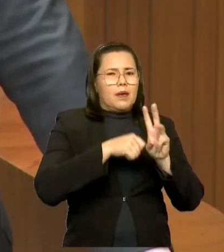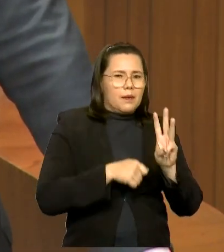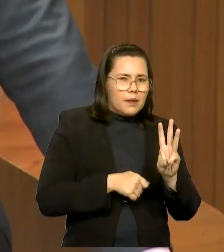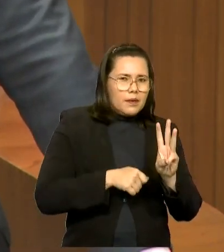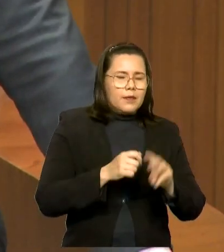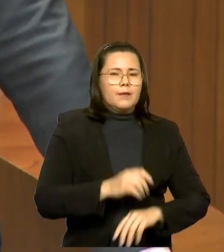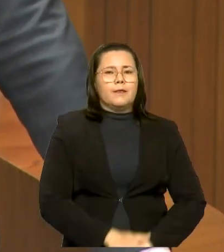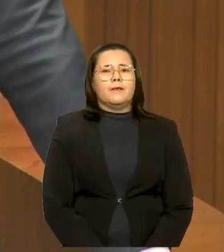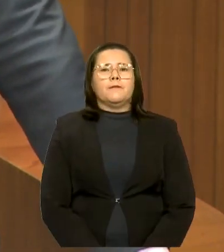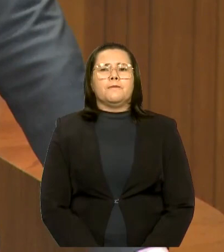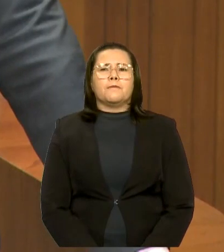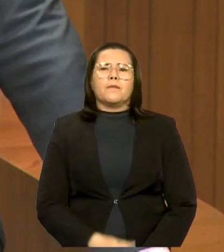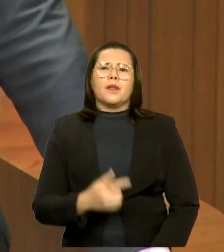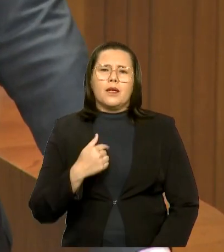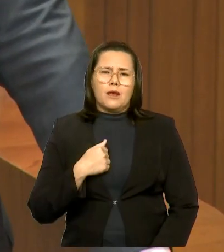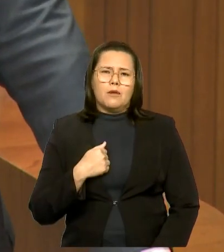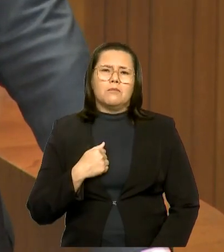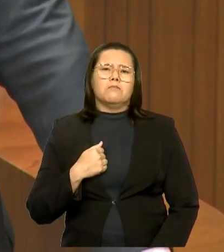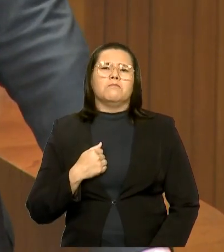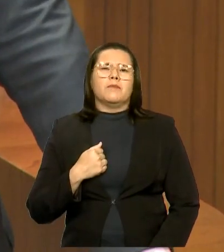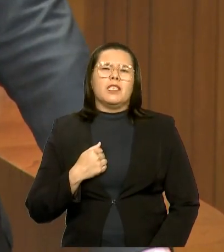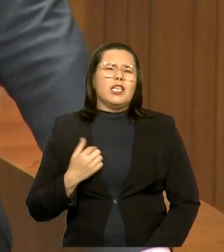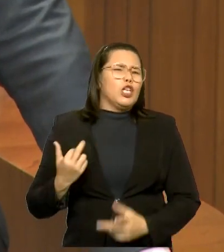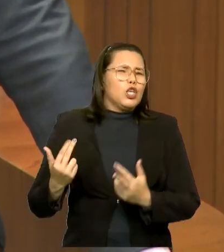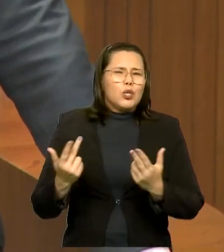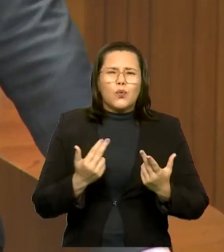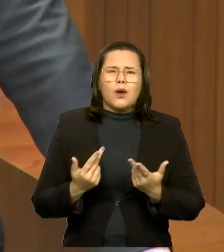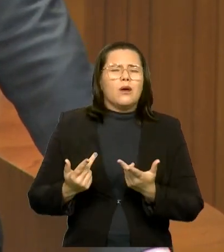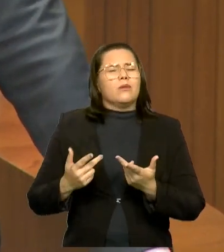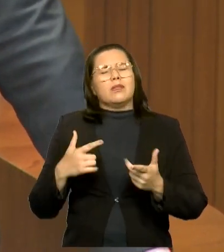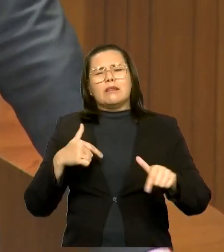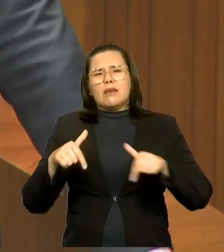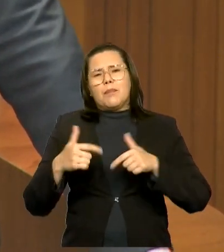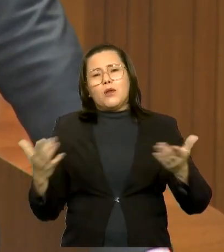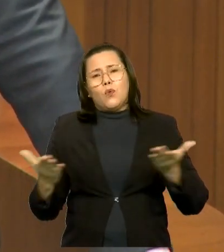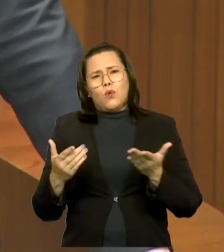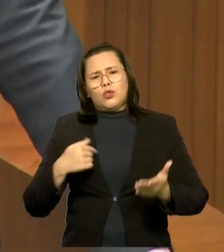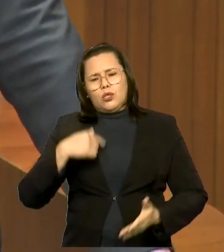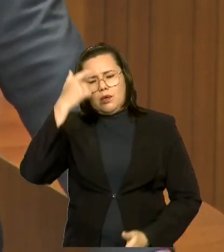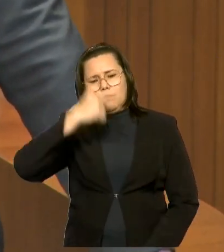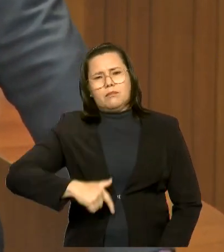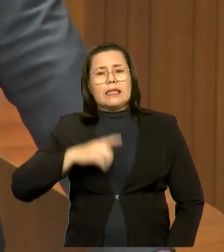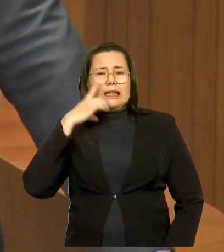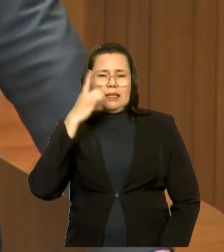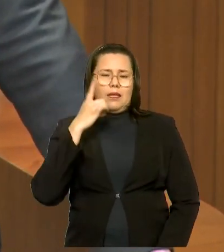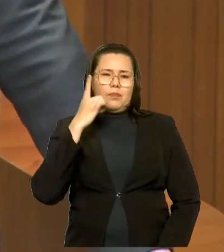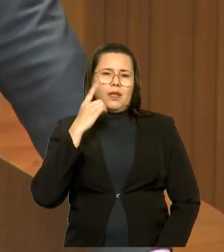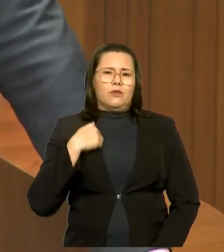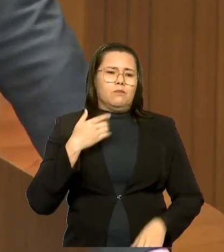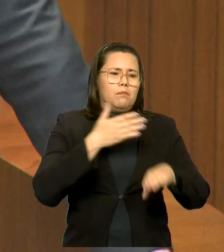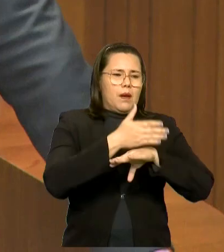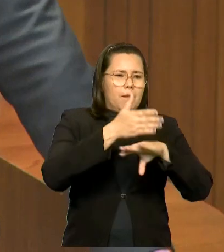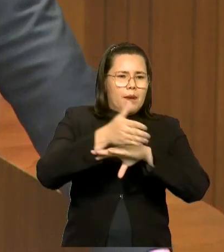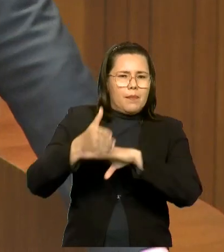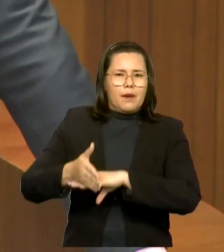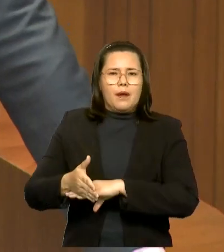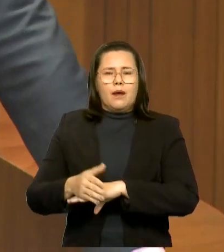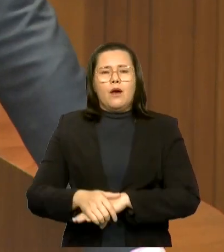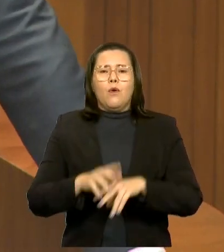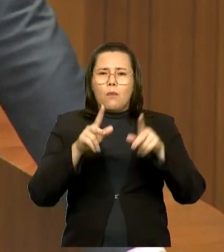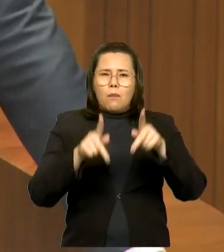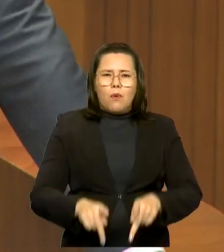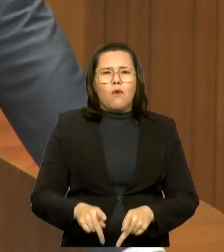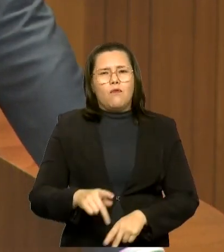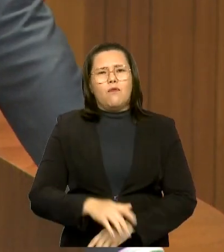rodo o Maranhão, que eu escuto a população do meu estado, que eu escuto os reclames, que eu escuto os anseios, e que eu tento levar, às